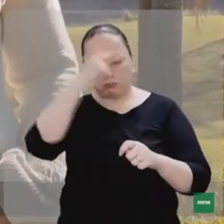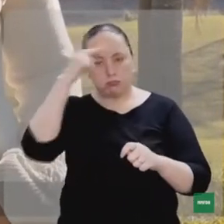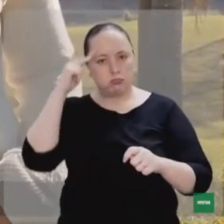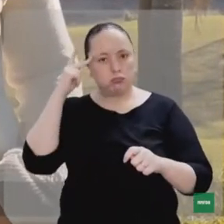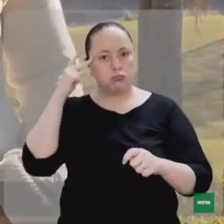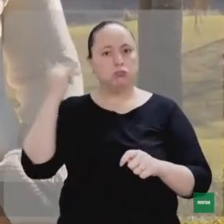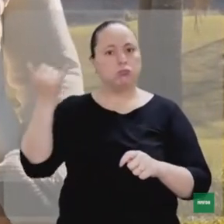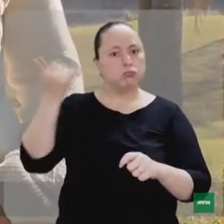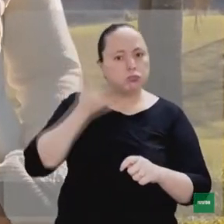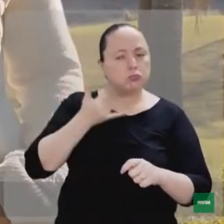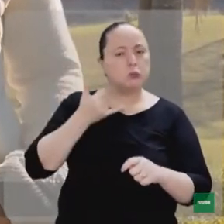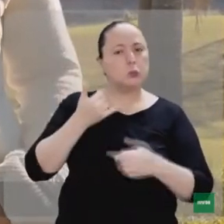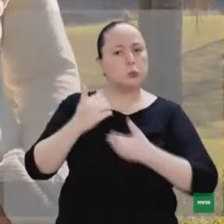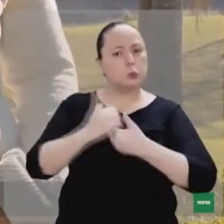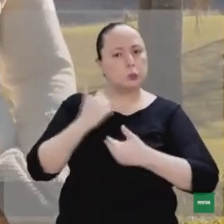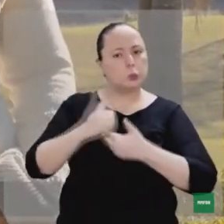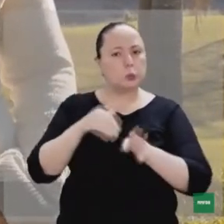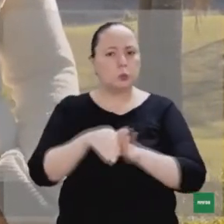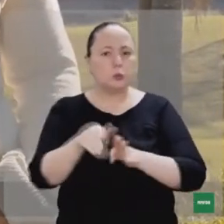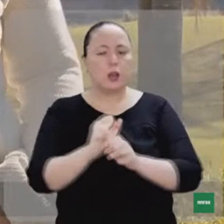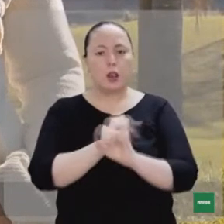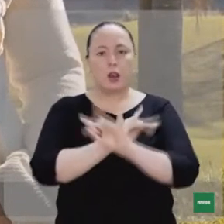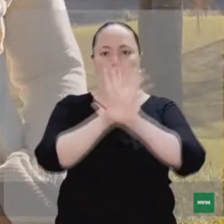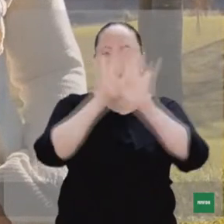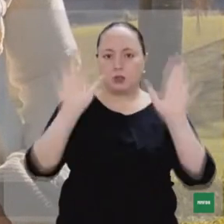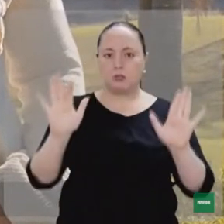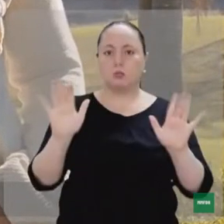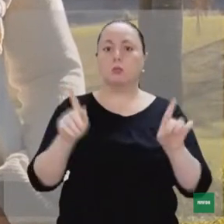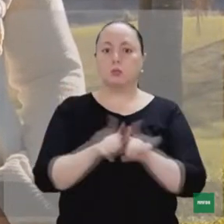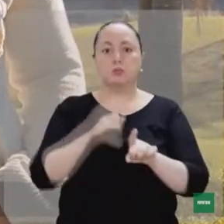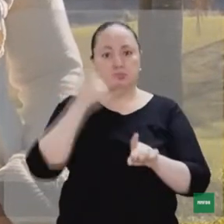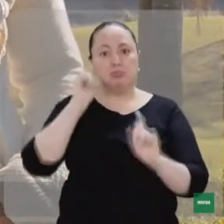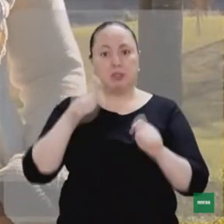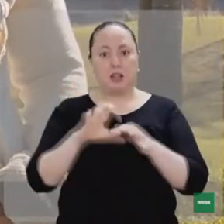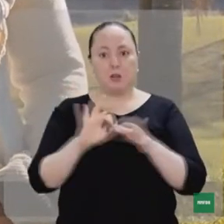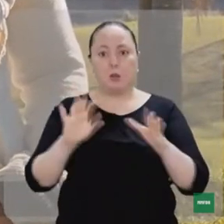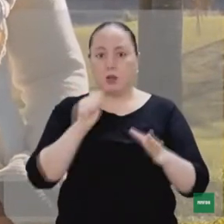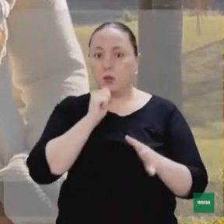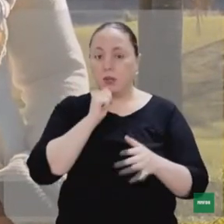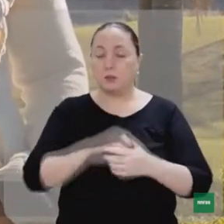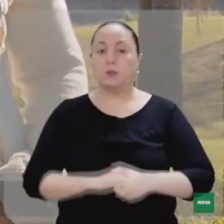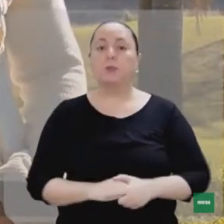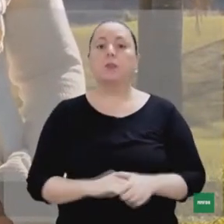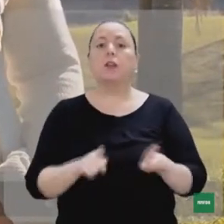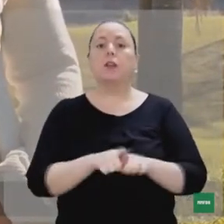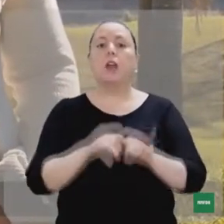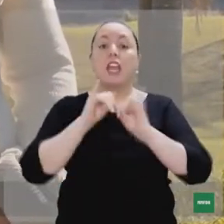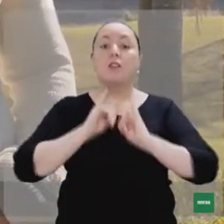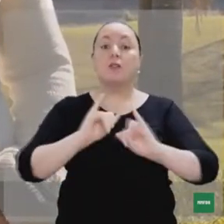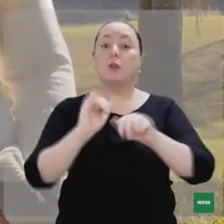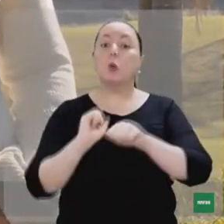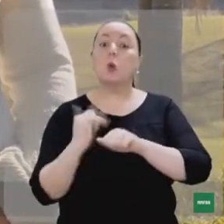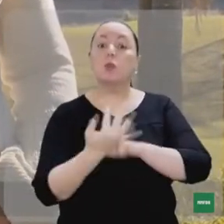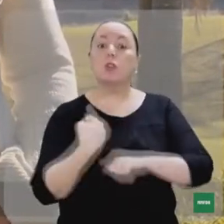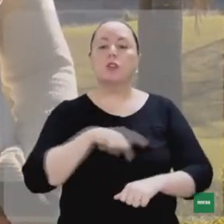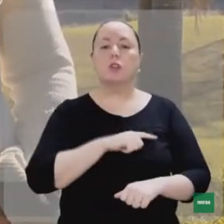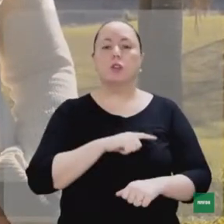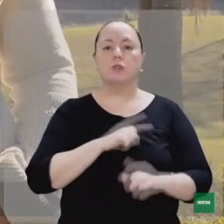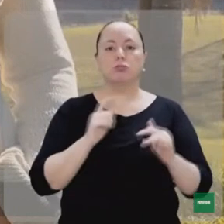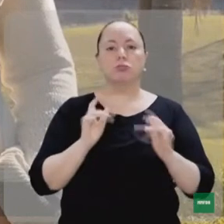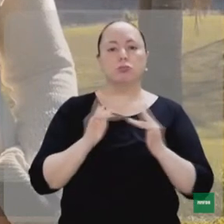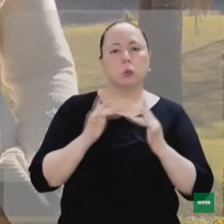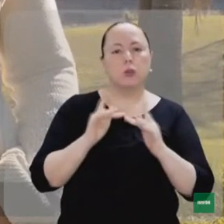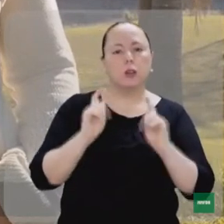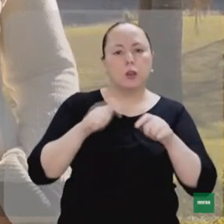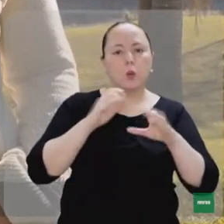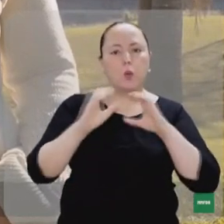onde o empregado busca orientações e esclarecimentos. Esse canal ainda está disponível. Também o Informe Covid, que é o nosso